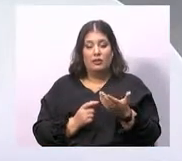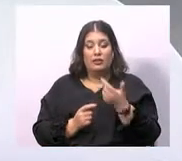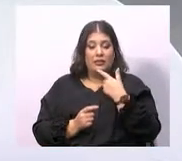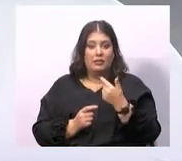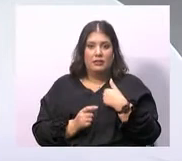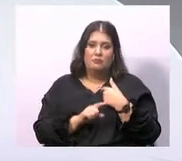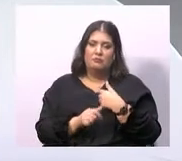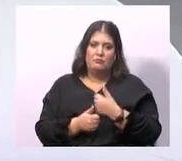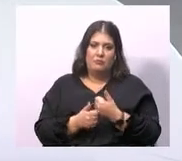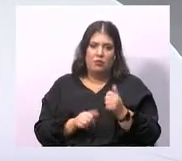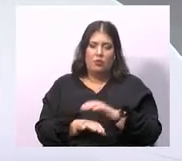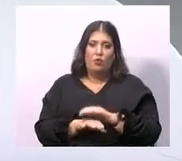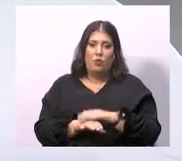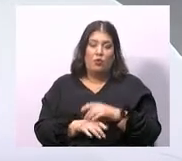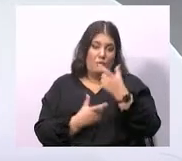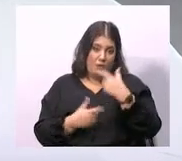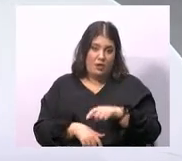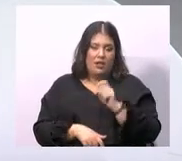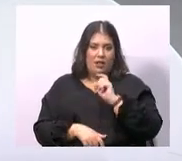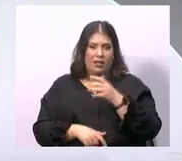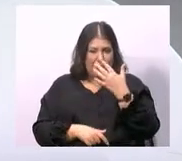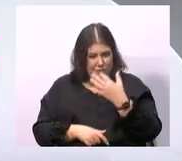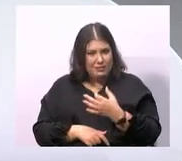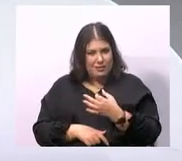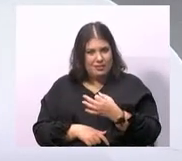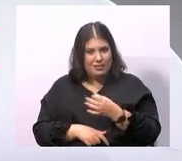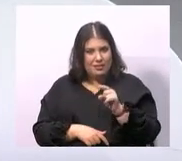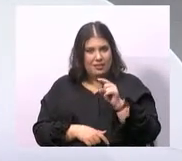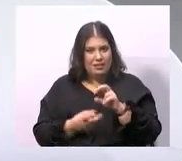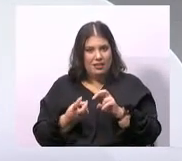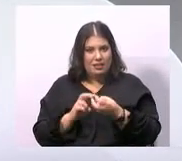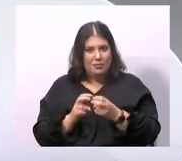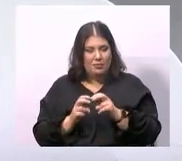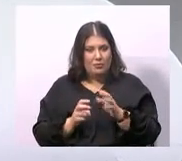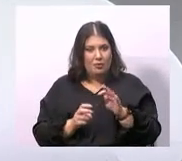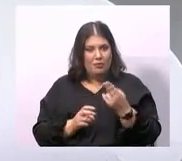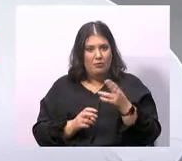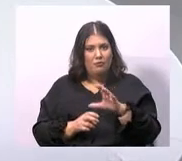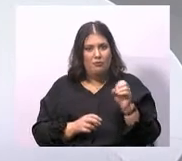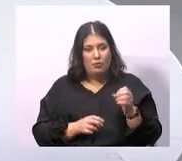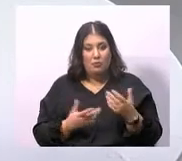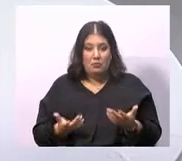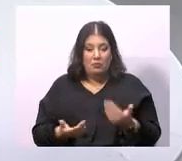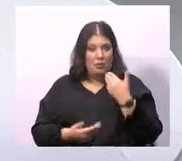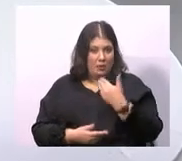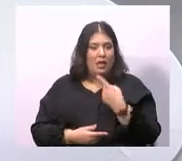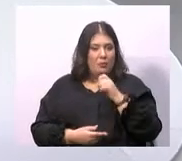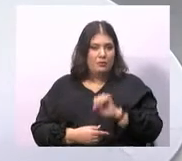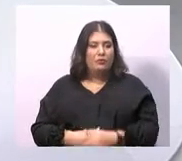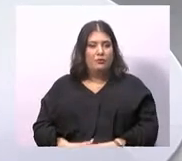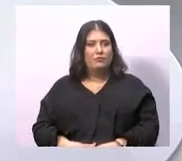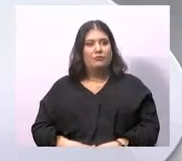que resulta de uma ação mecânica, como poderei ter a certeza de não se tratar de um fungo? Muito obrigado. Obrigada, João, pela sua